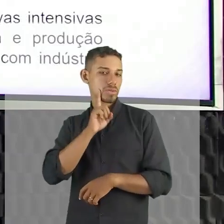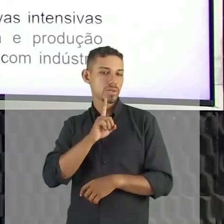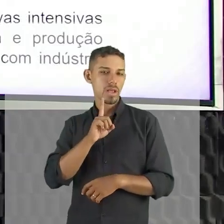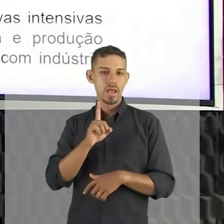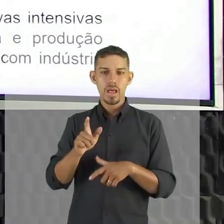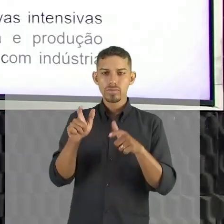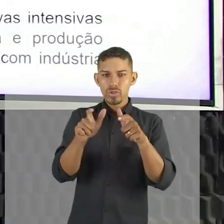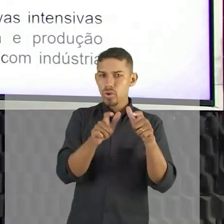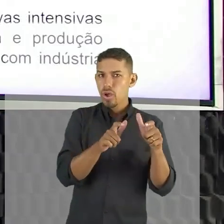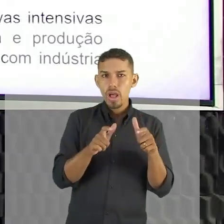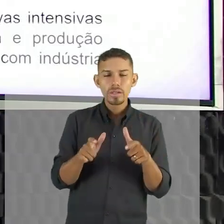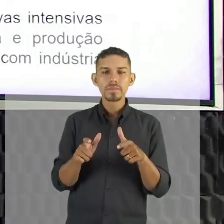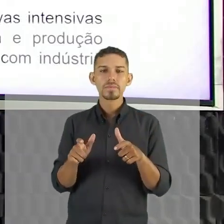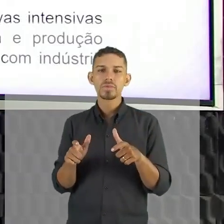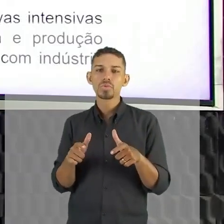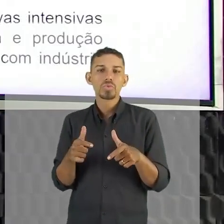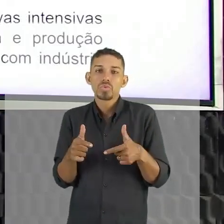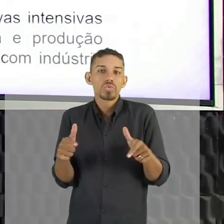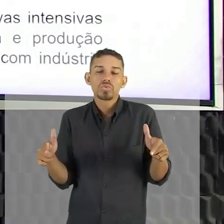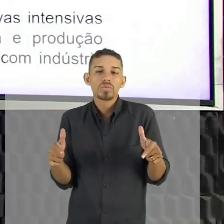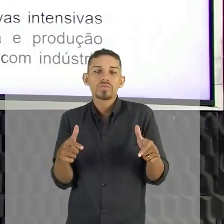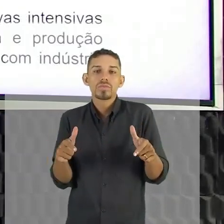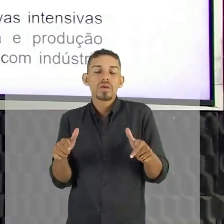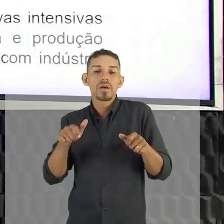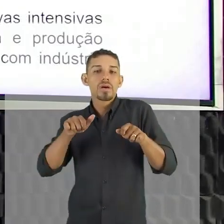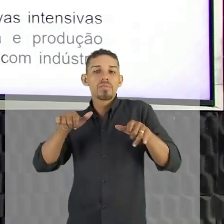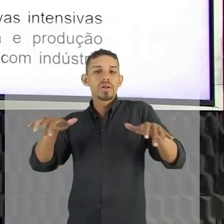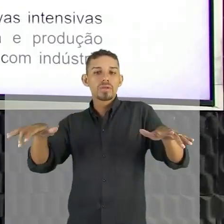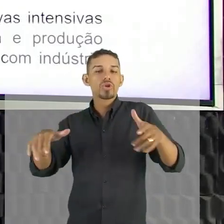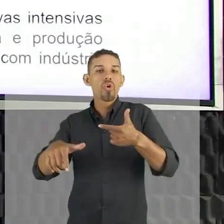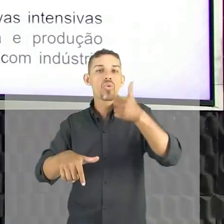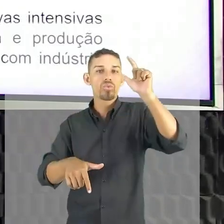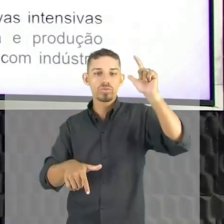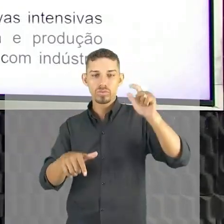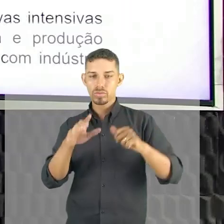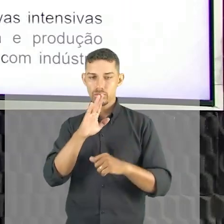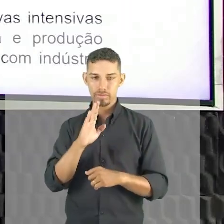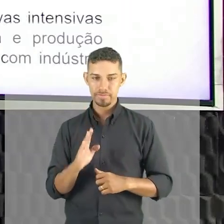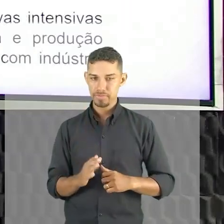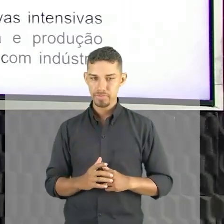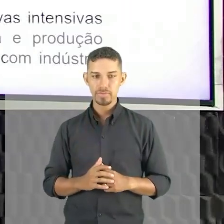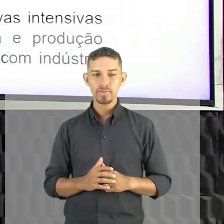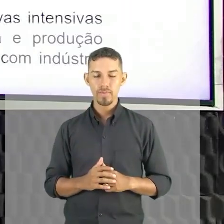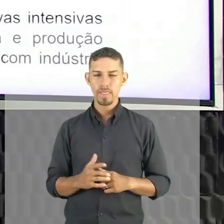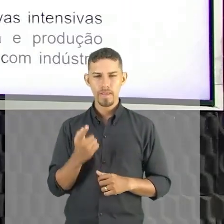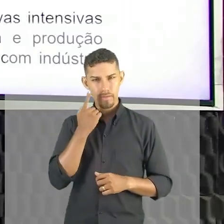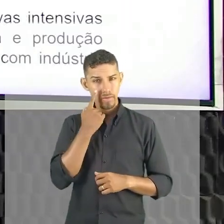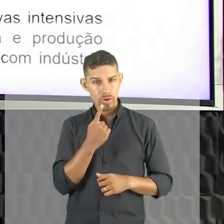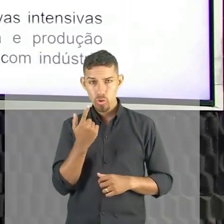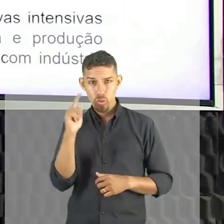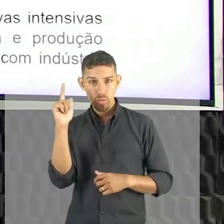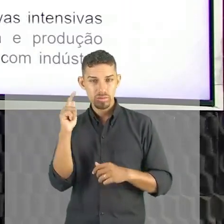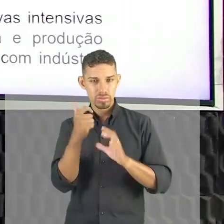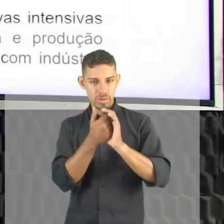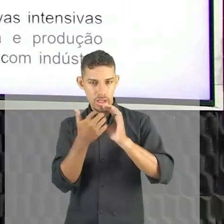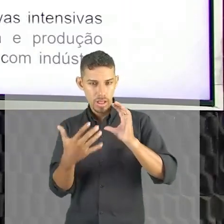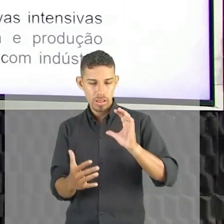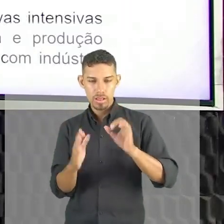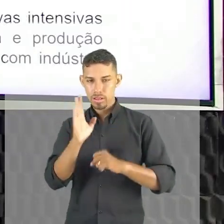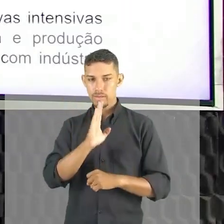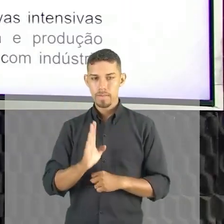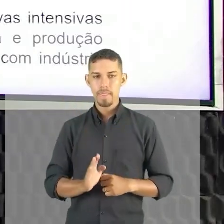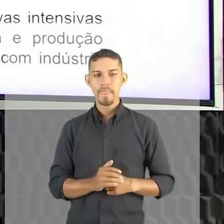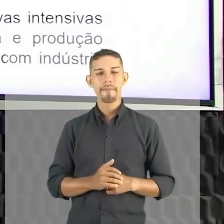muito localizado e não tem amplitude para outras regiões do país. Mas vamos ver outras características da industrialização